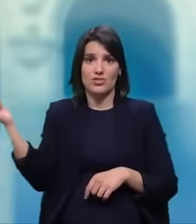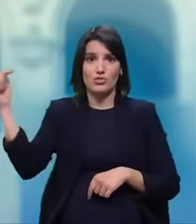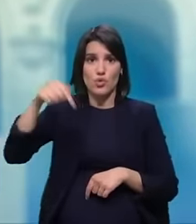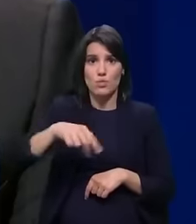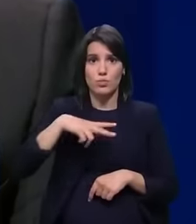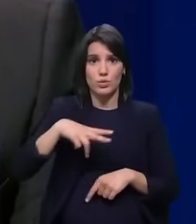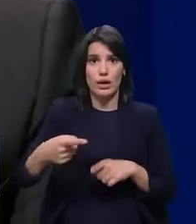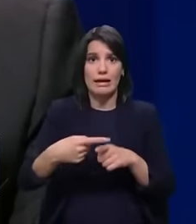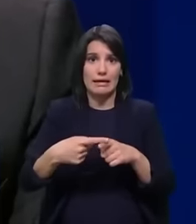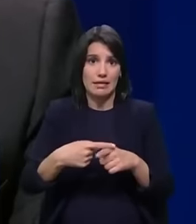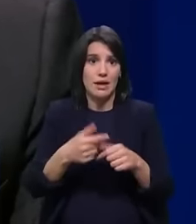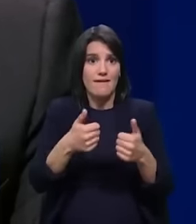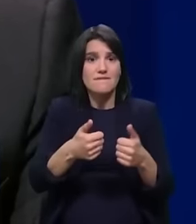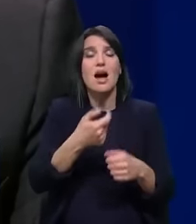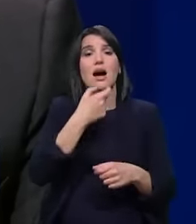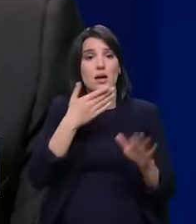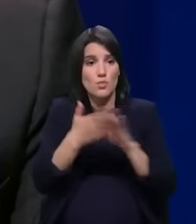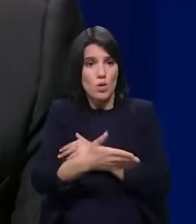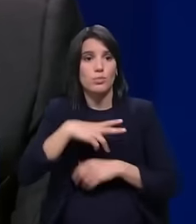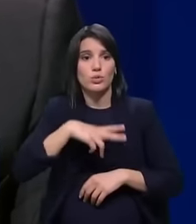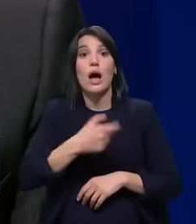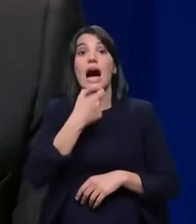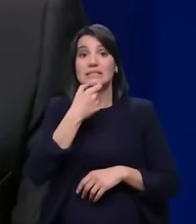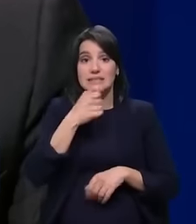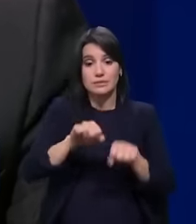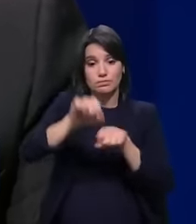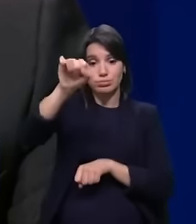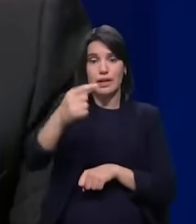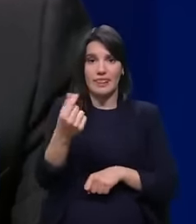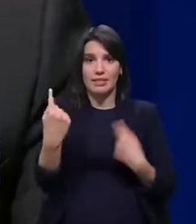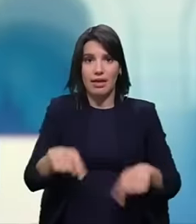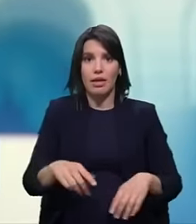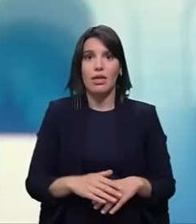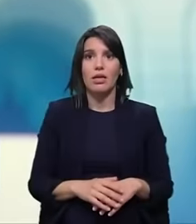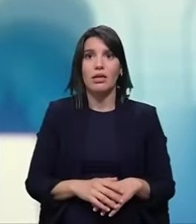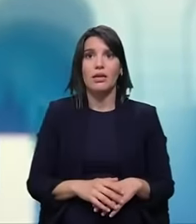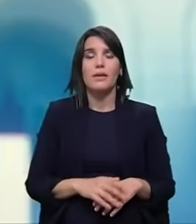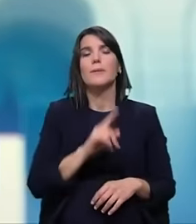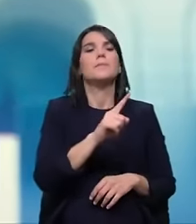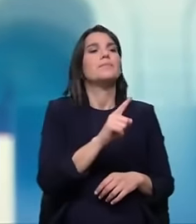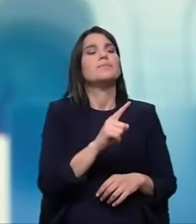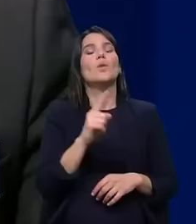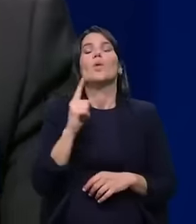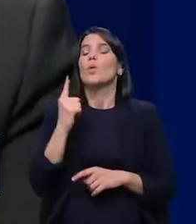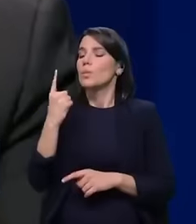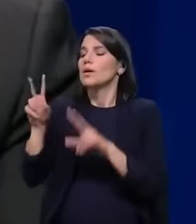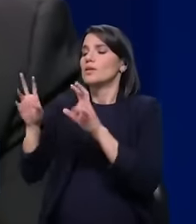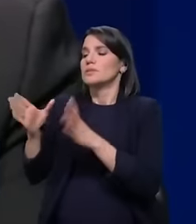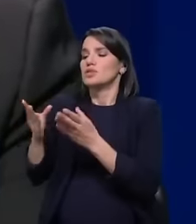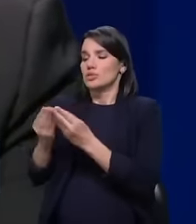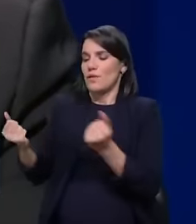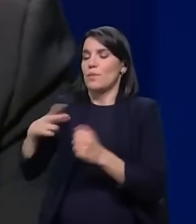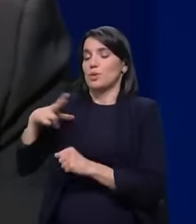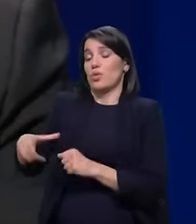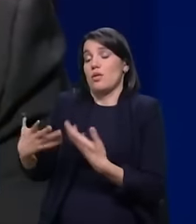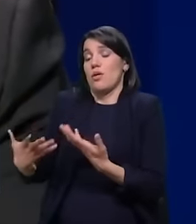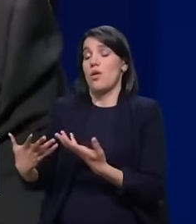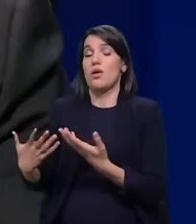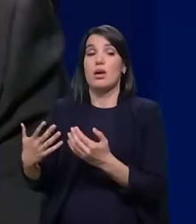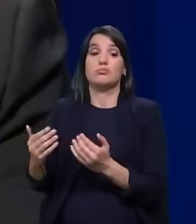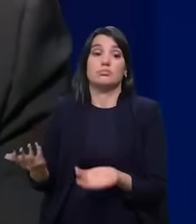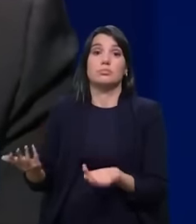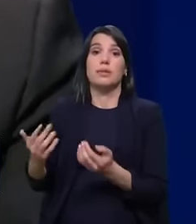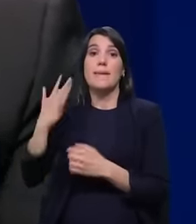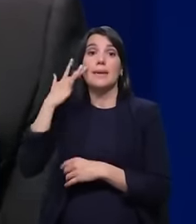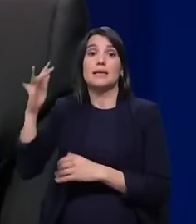só interessam se forem qualificados e tiverem dinheiro? Antes de mais, quero dizer que há aqui uma questão que temos que resolver, e é esta. Portugal está a aumentar muito o seu nível